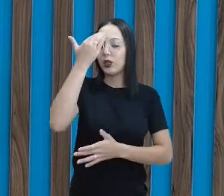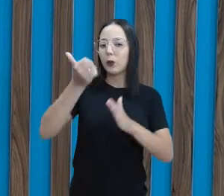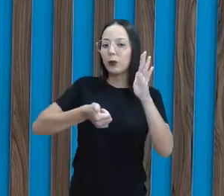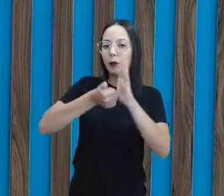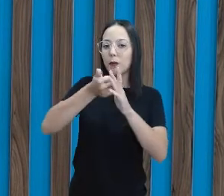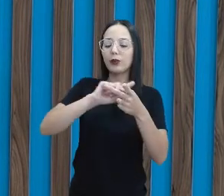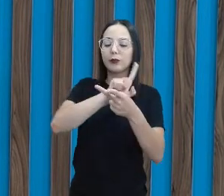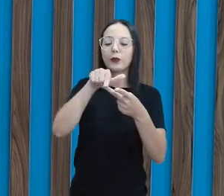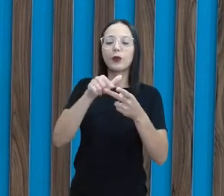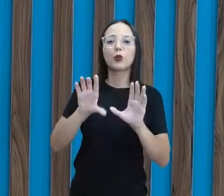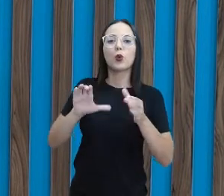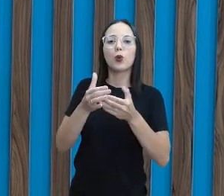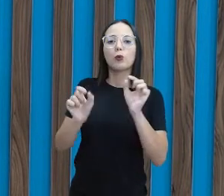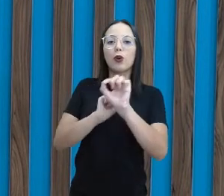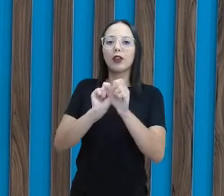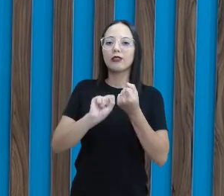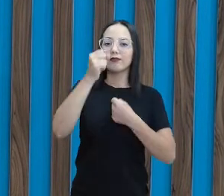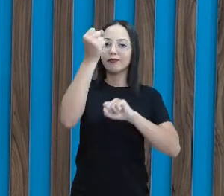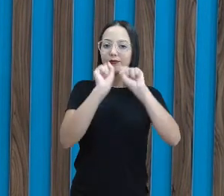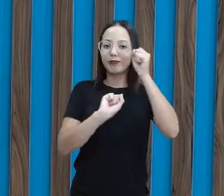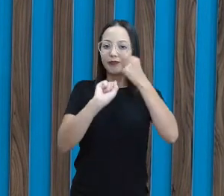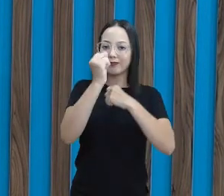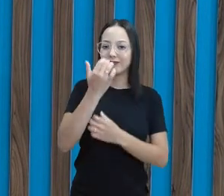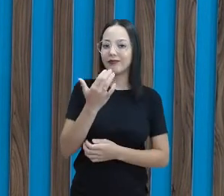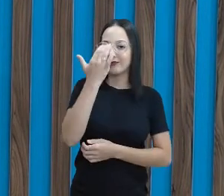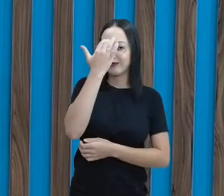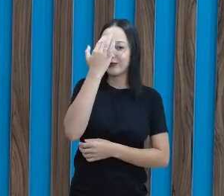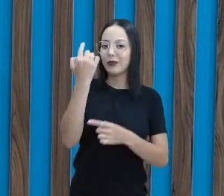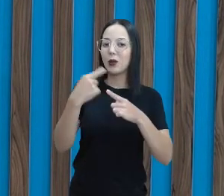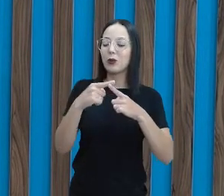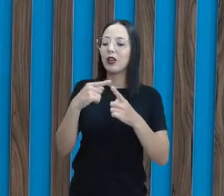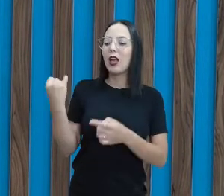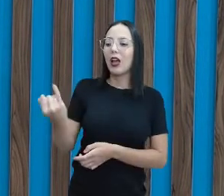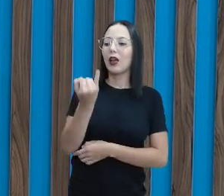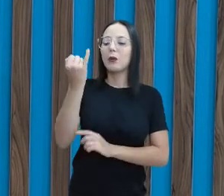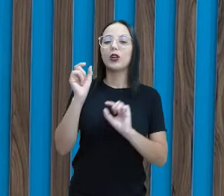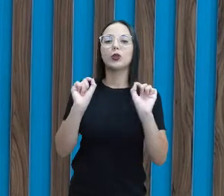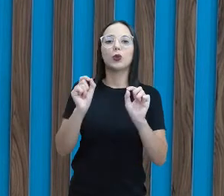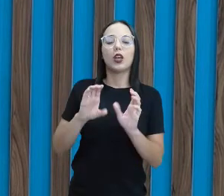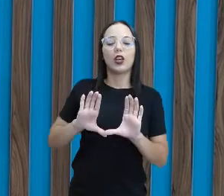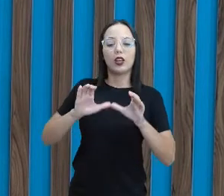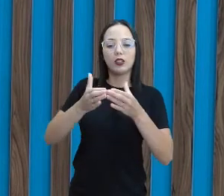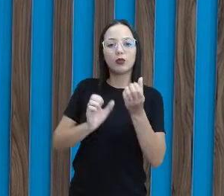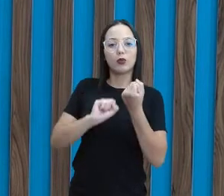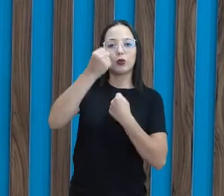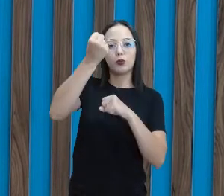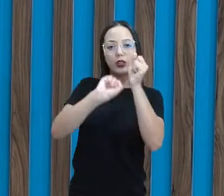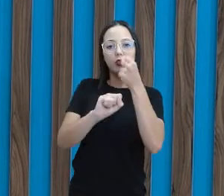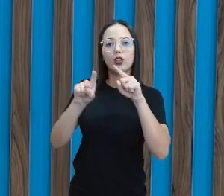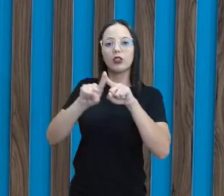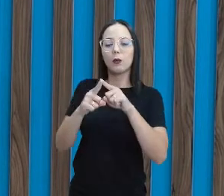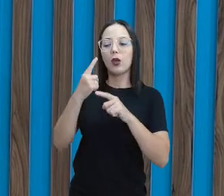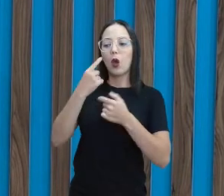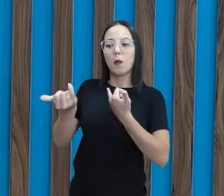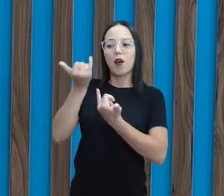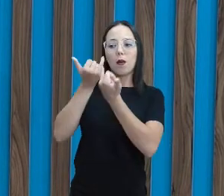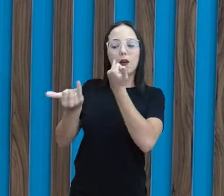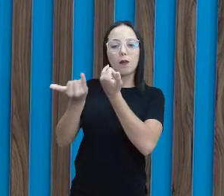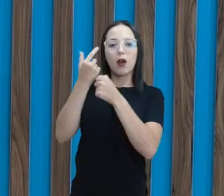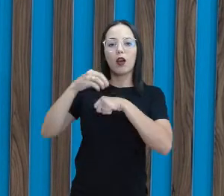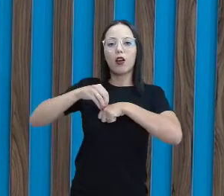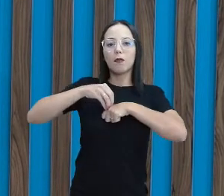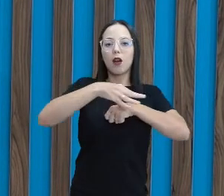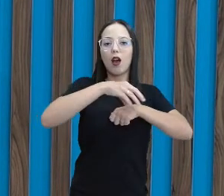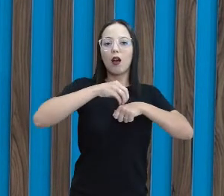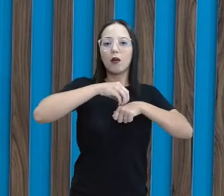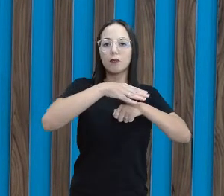O segundo vem a questão da indústria, né? É muito importante que a indústria também receba essa informação e passe